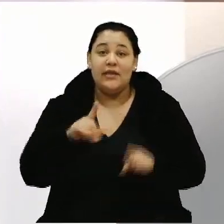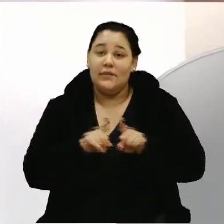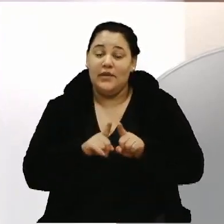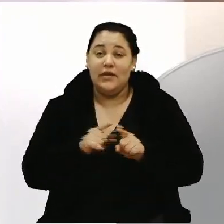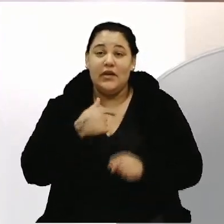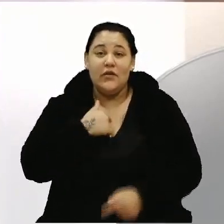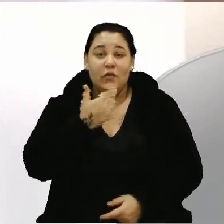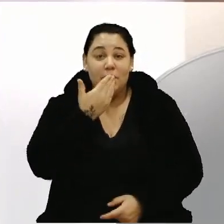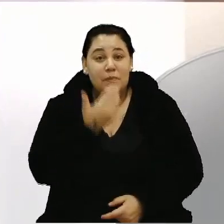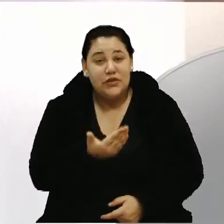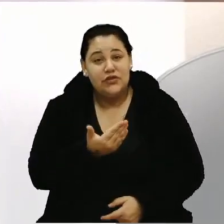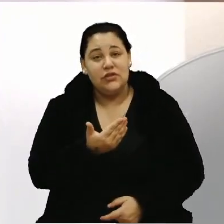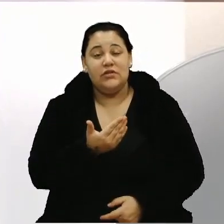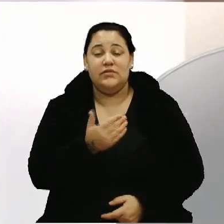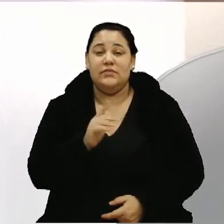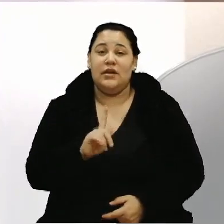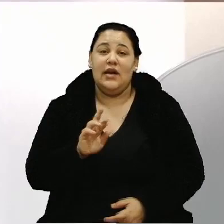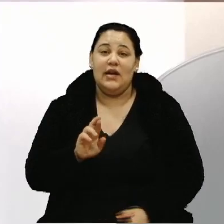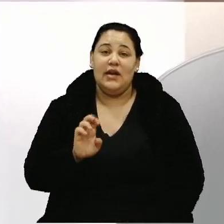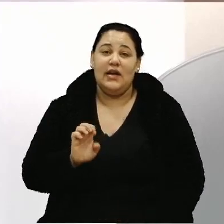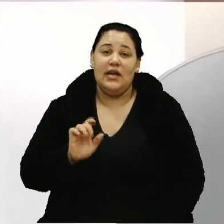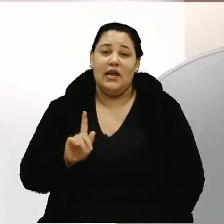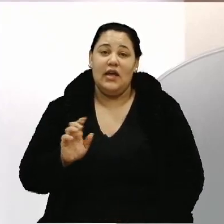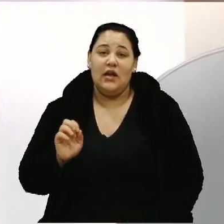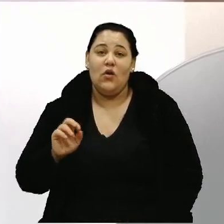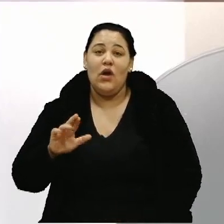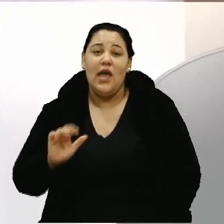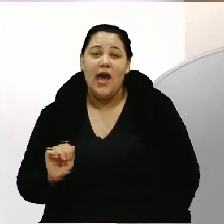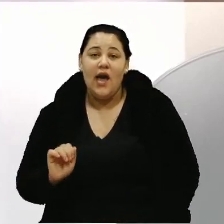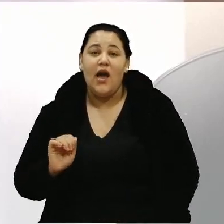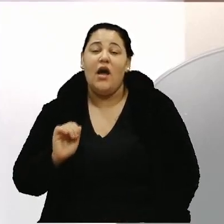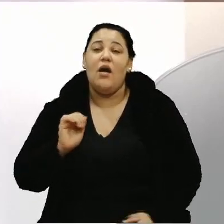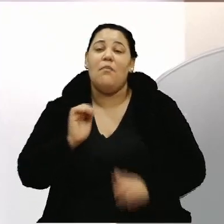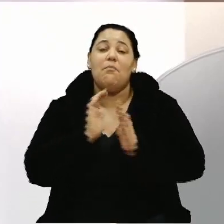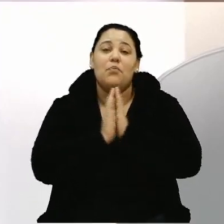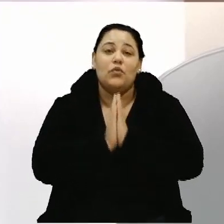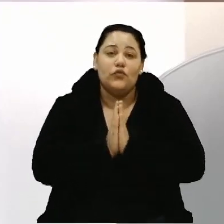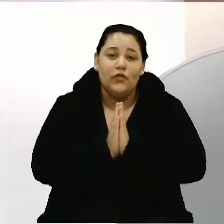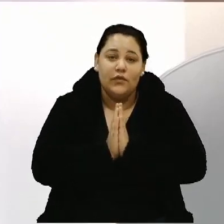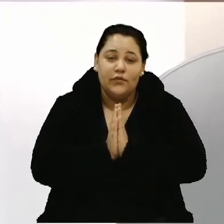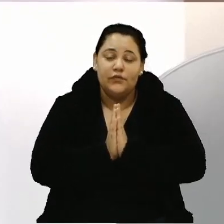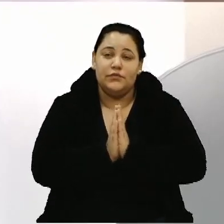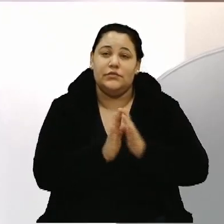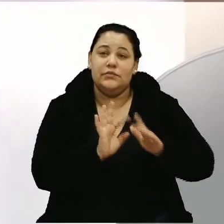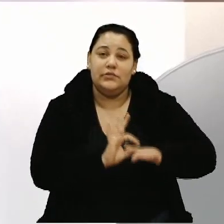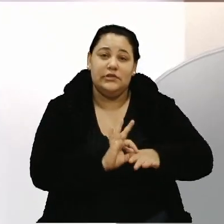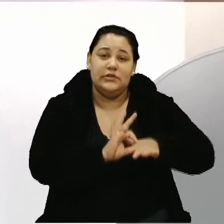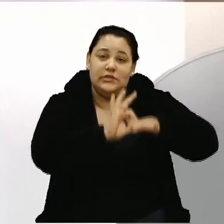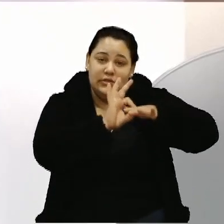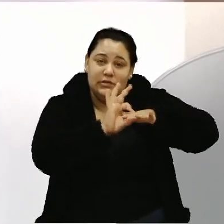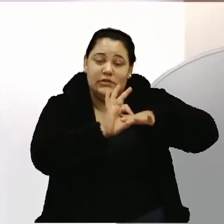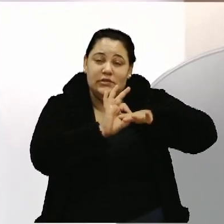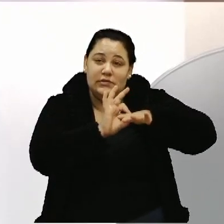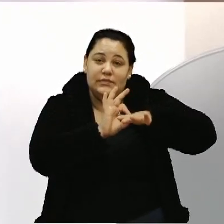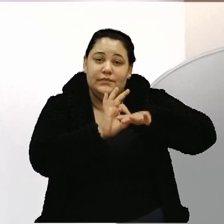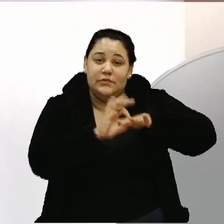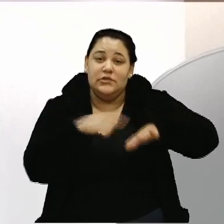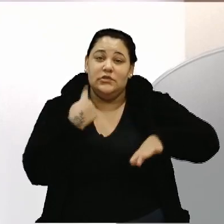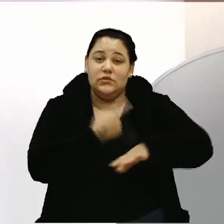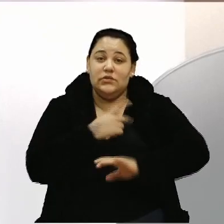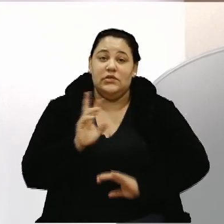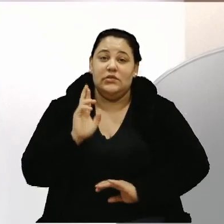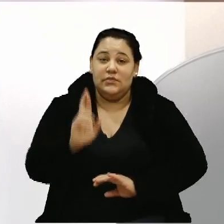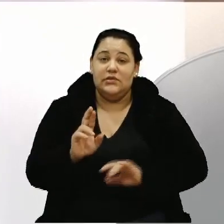peço para a Grégora, por favor, eu peço para a líder que nos representa aqui